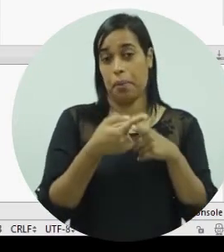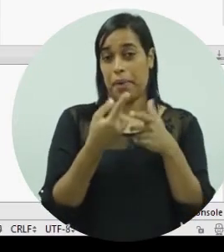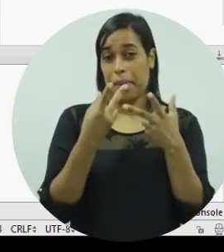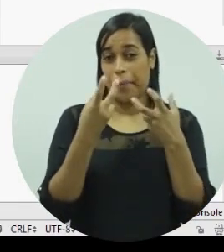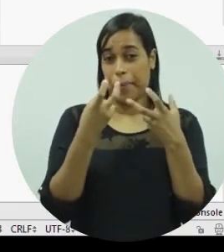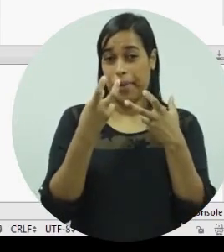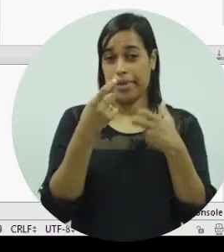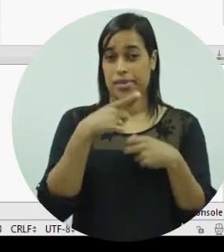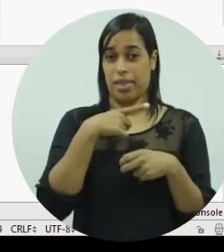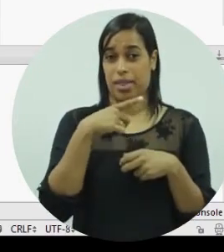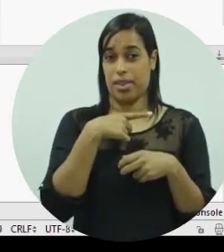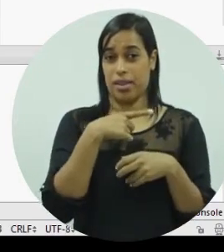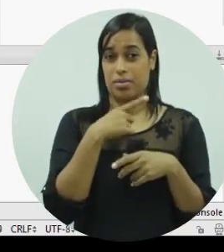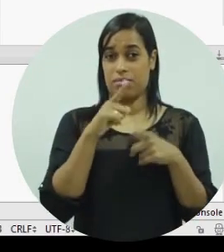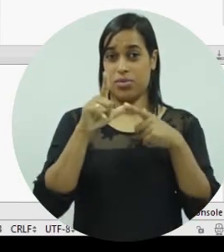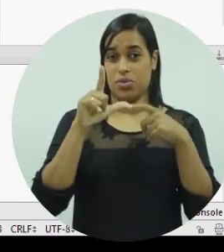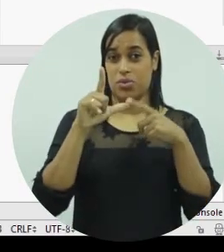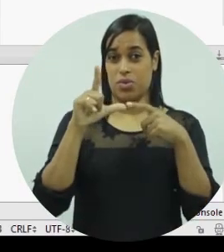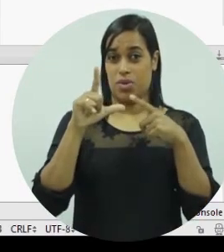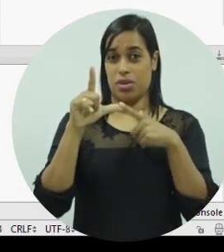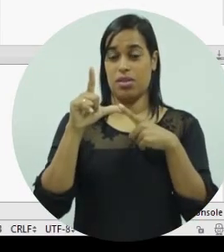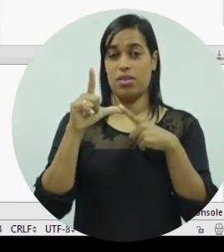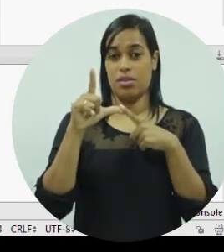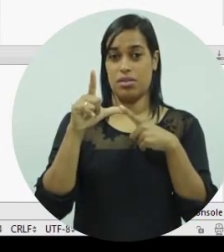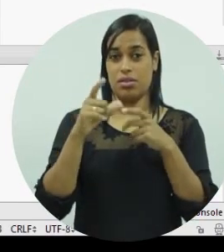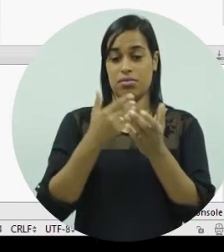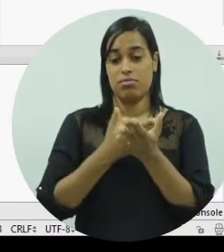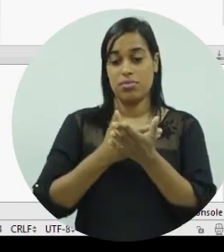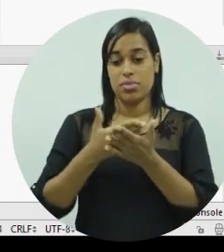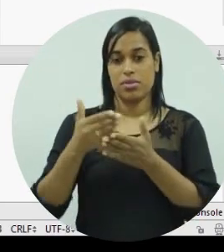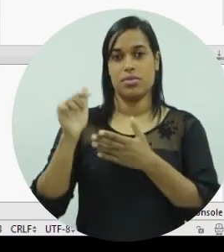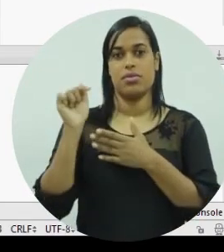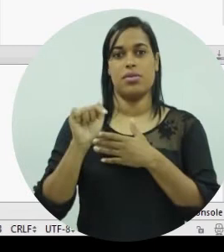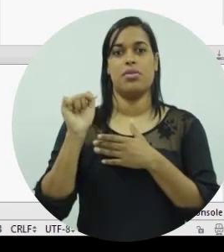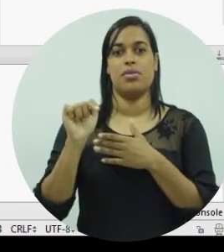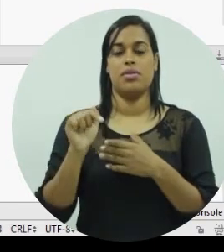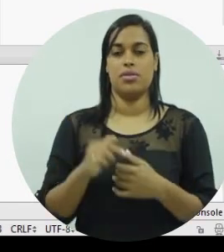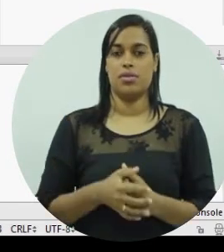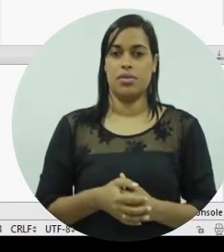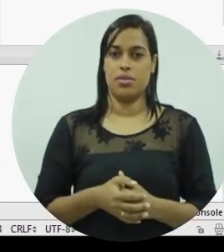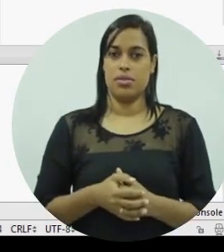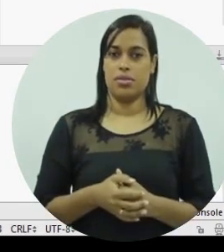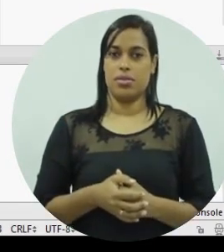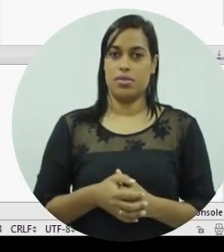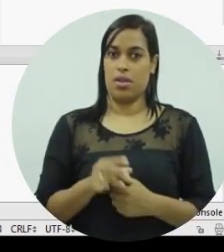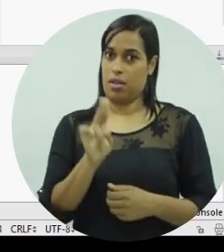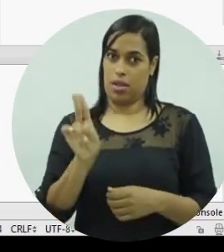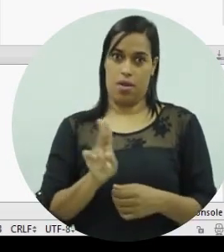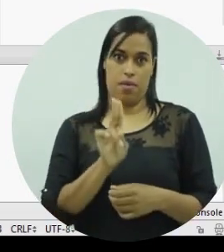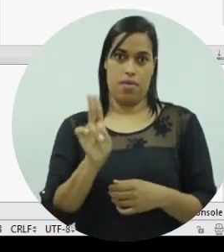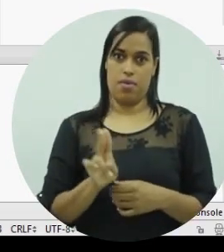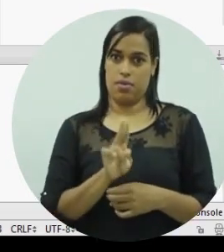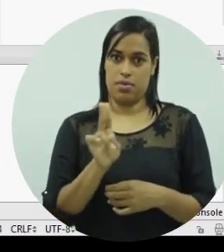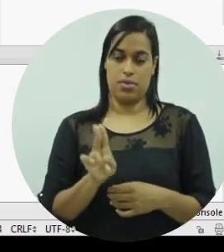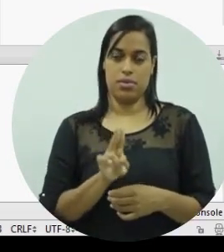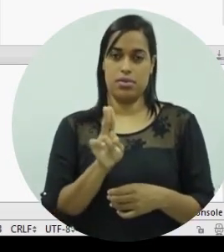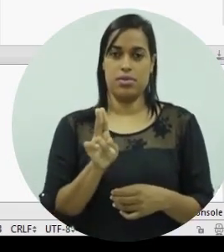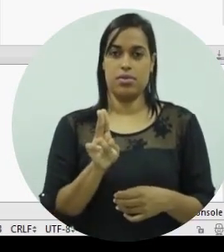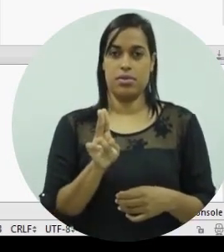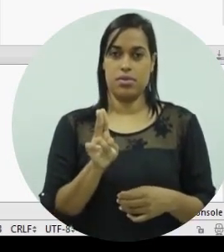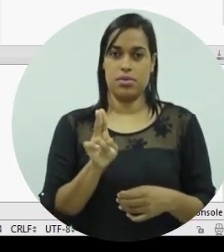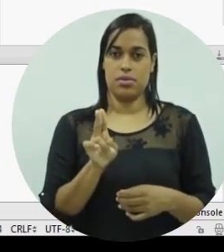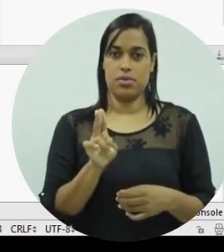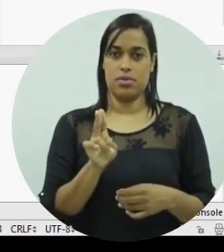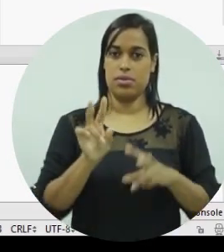temos uma letra maiúscula inicializando. Eu não vou mais usar